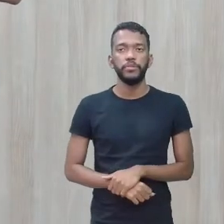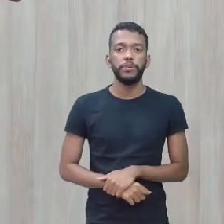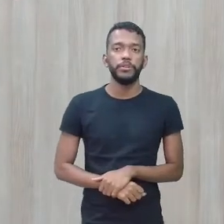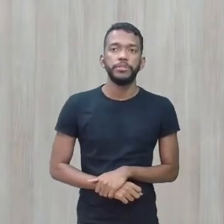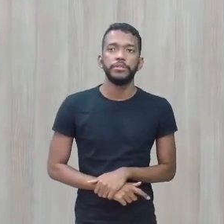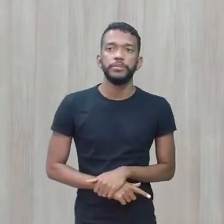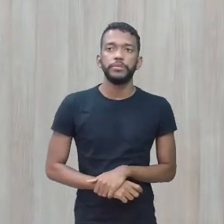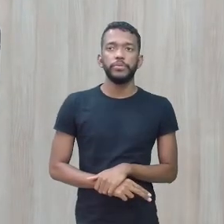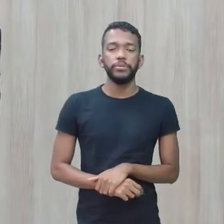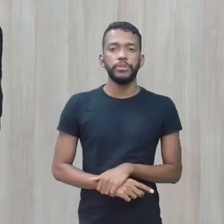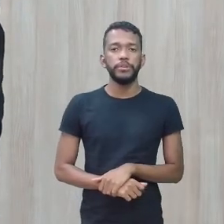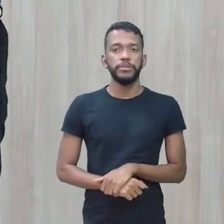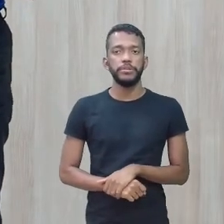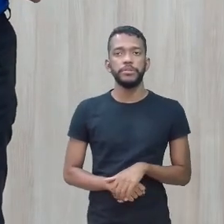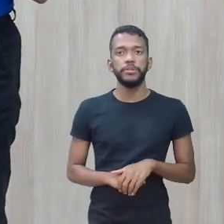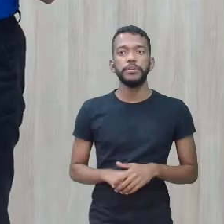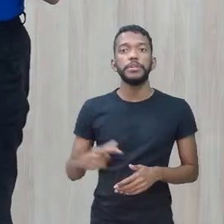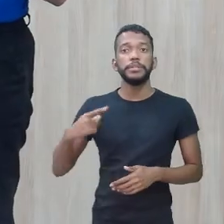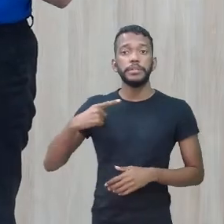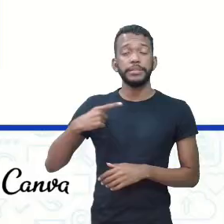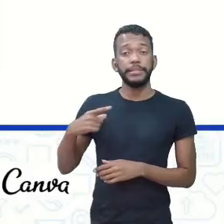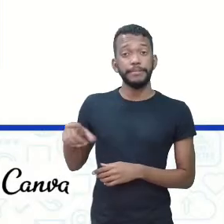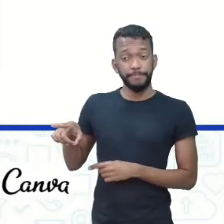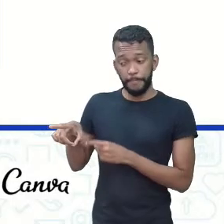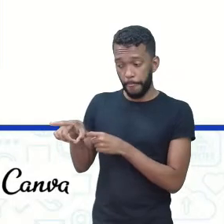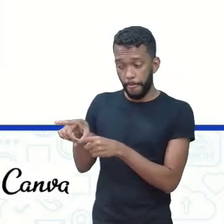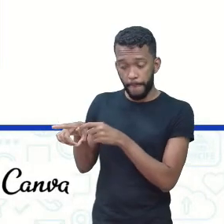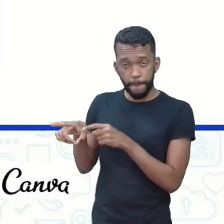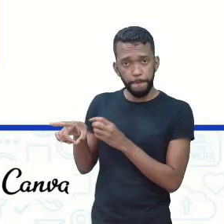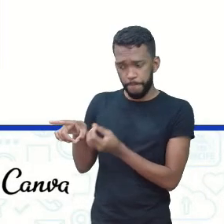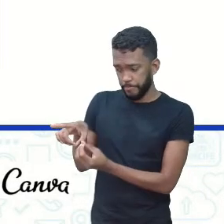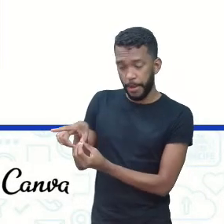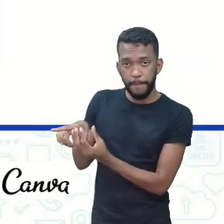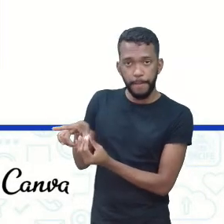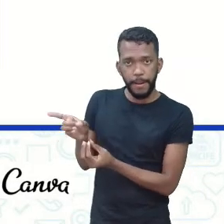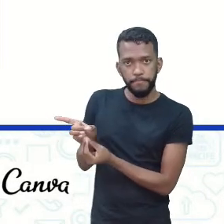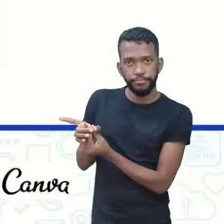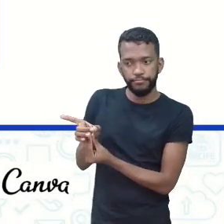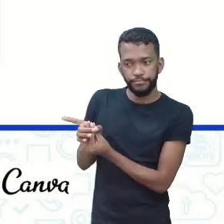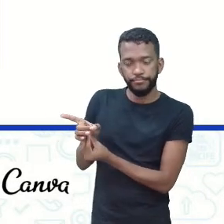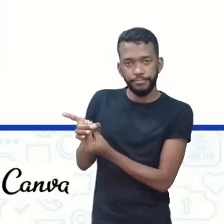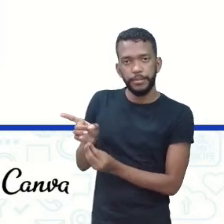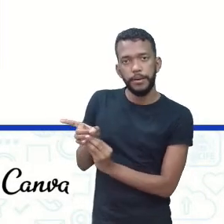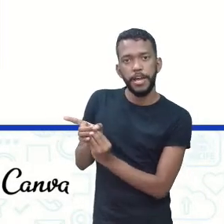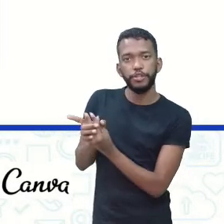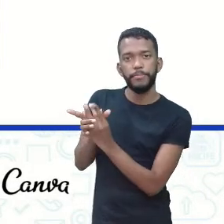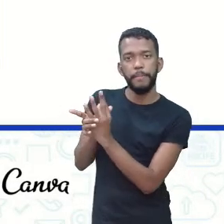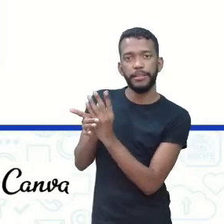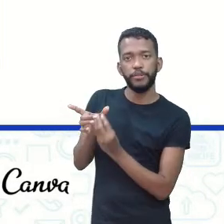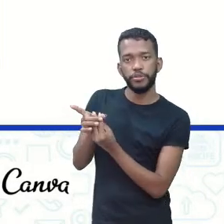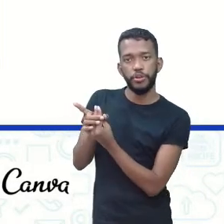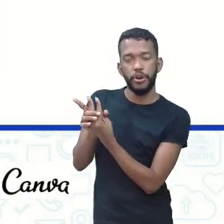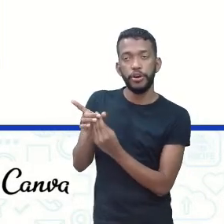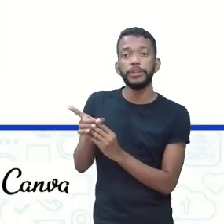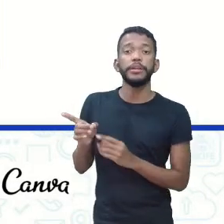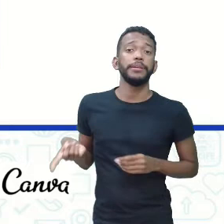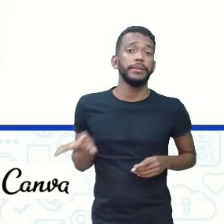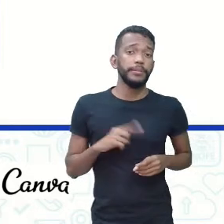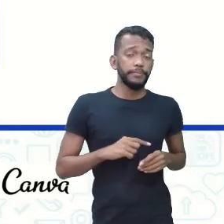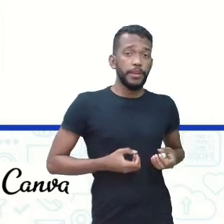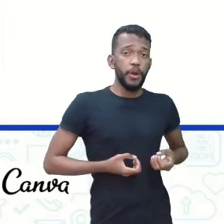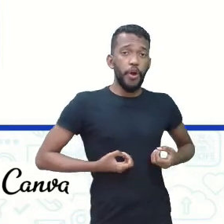Os testículos produzem espermatozoides e os ovários, eles produzem